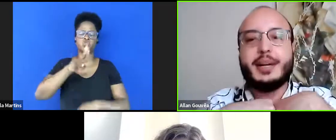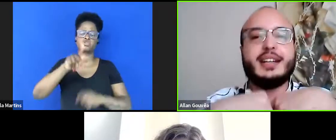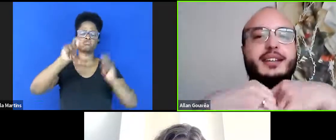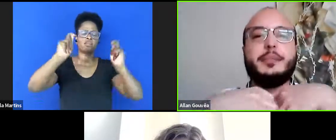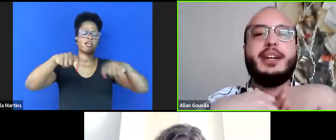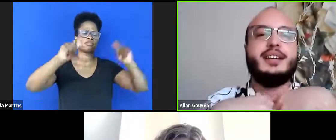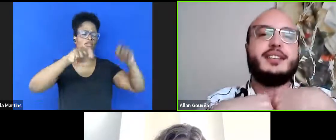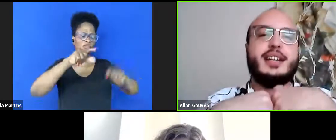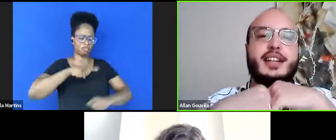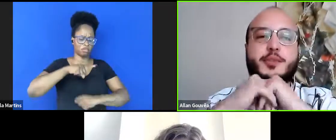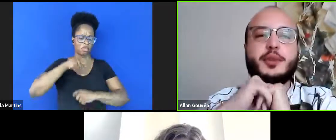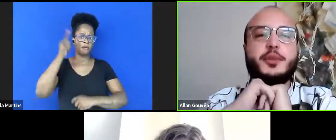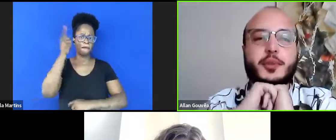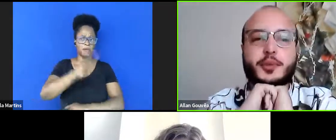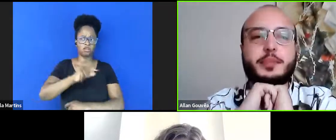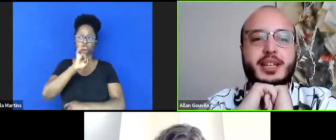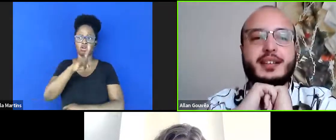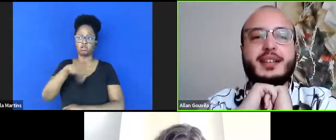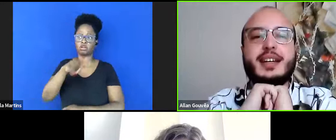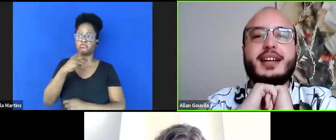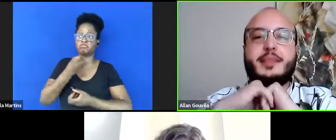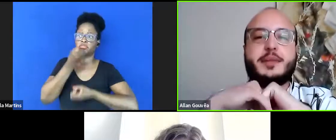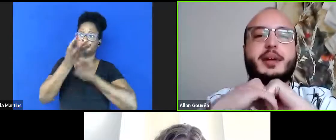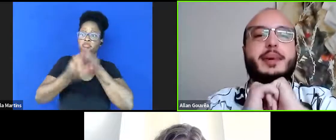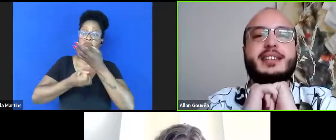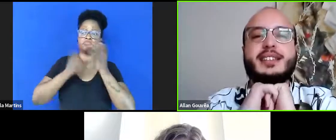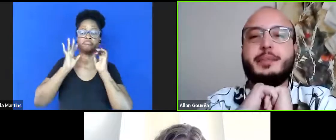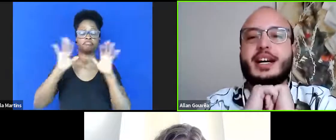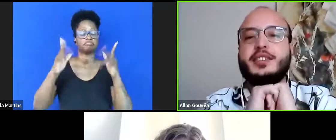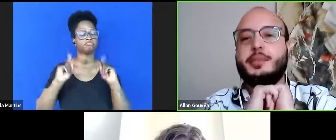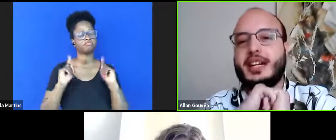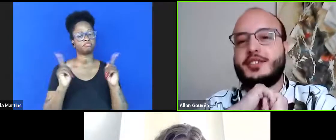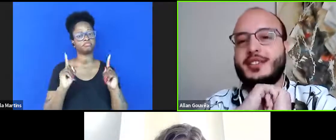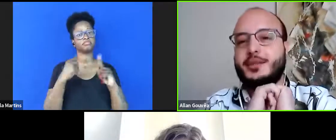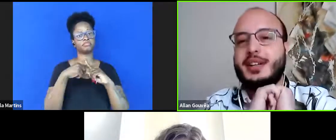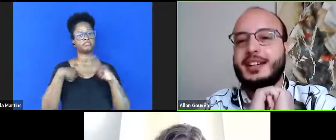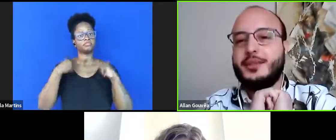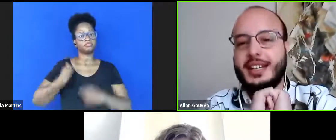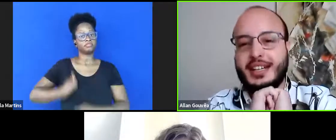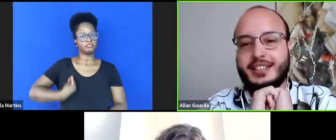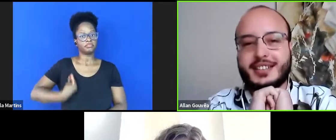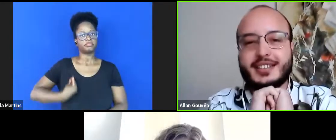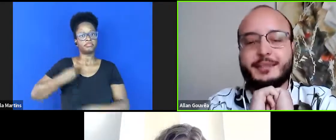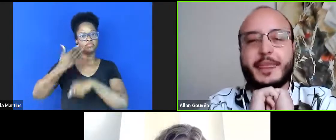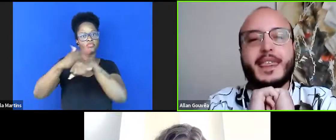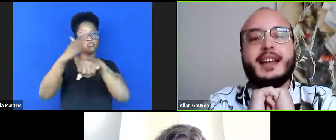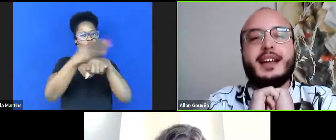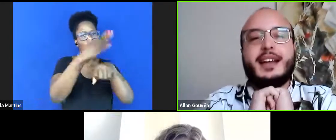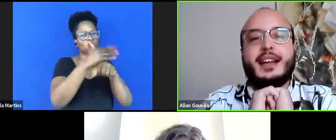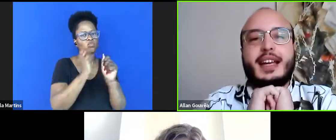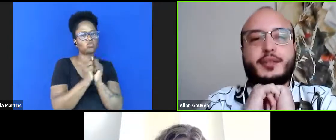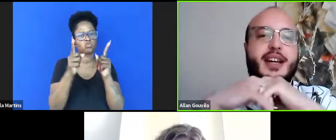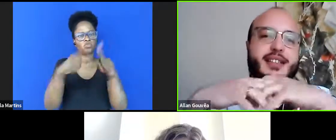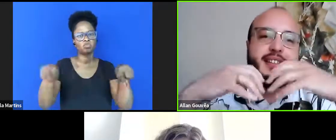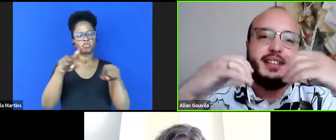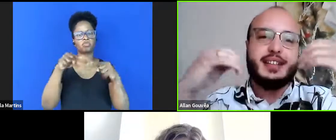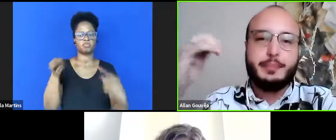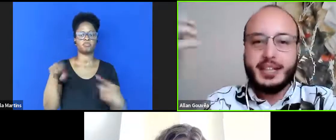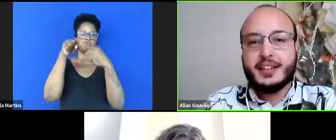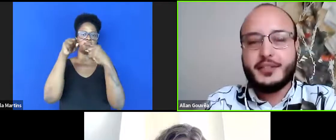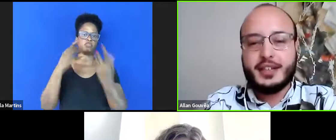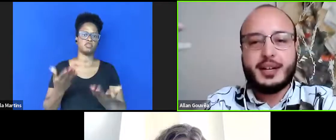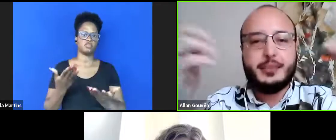que tenha para não apenas falar de minha utopia, mas para participar de práticas com ela coerentes. É com